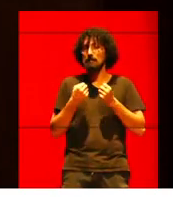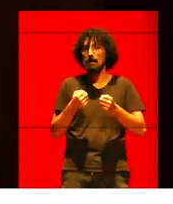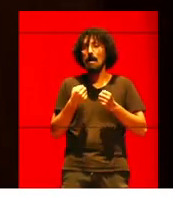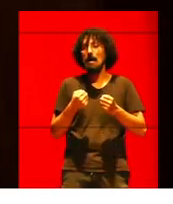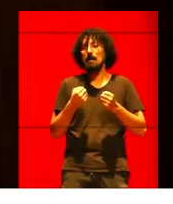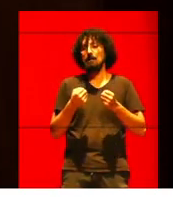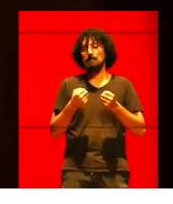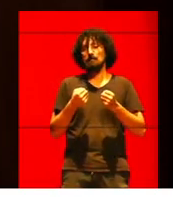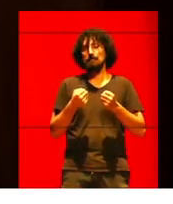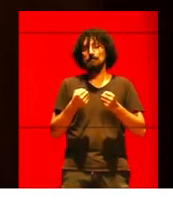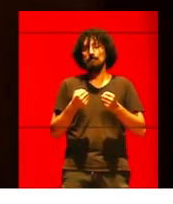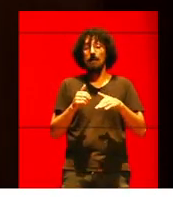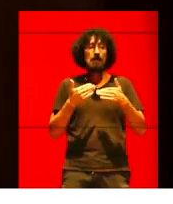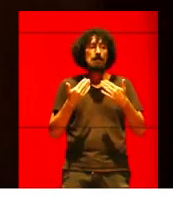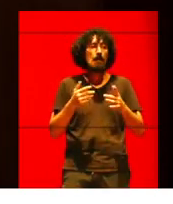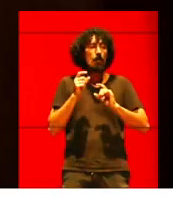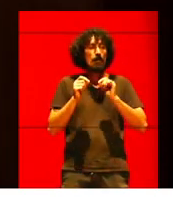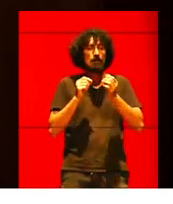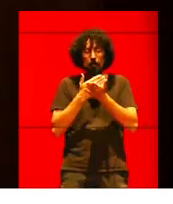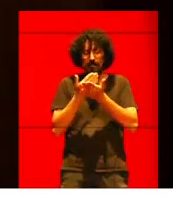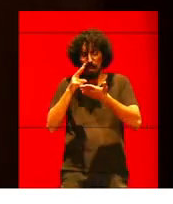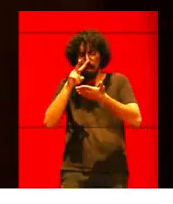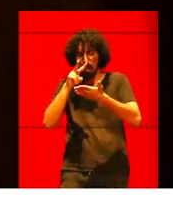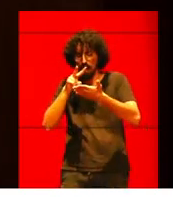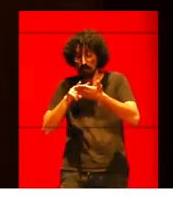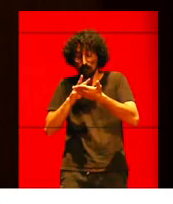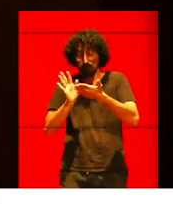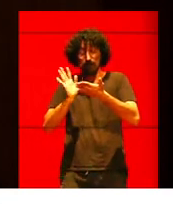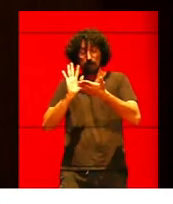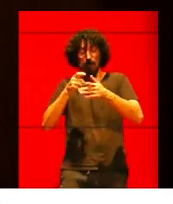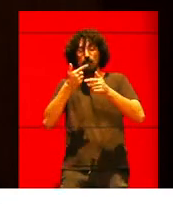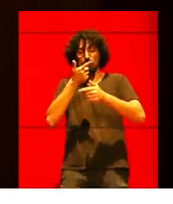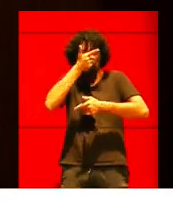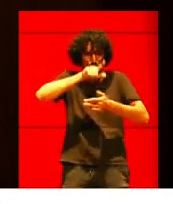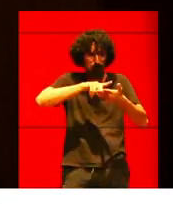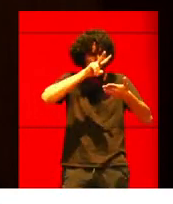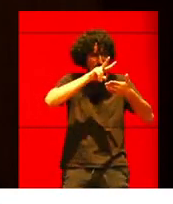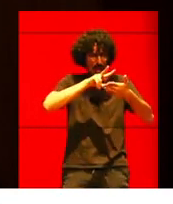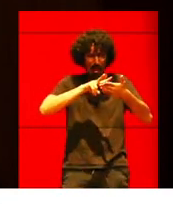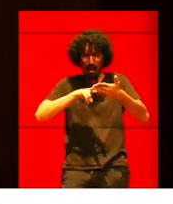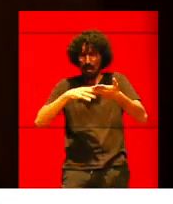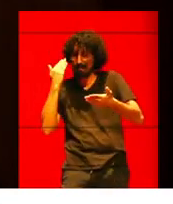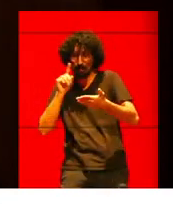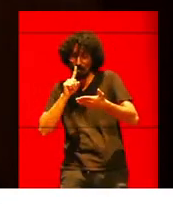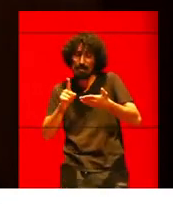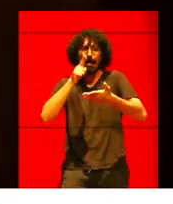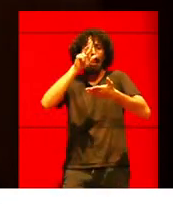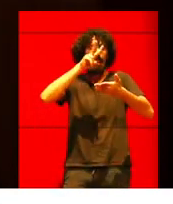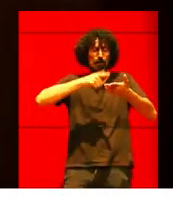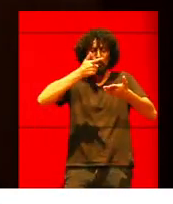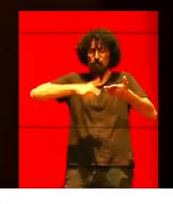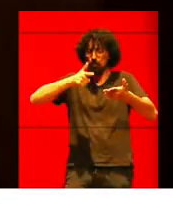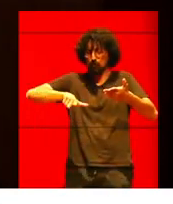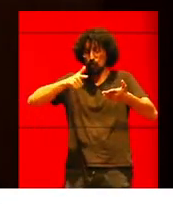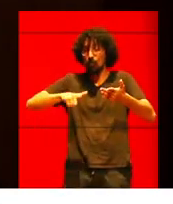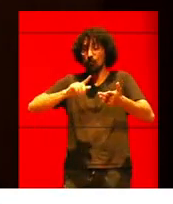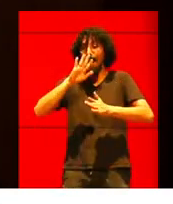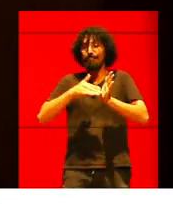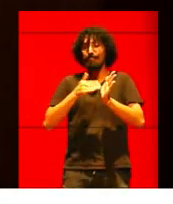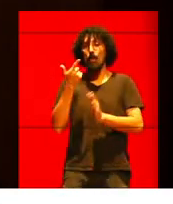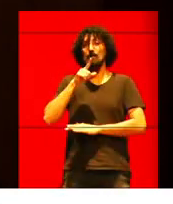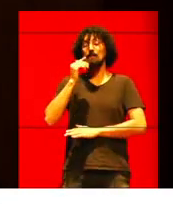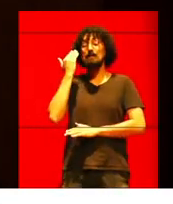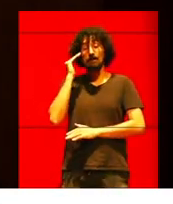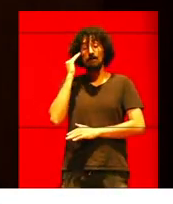começo. Aí tu, quando lê o começo, lê, chega no fim e não lembra do começo de novo. Aí volta. É isso. Você está no processo